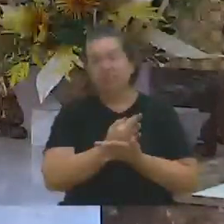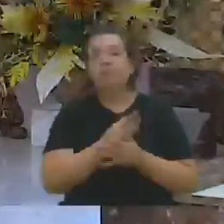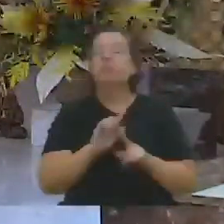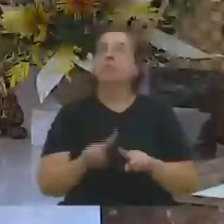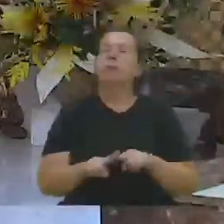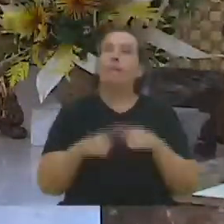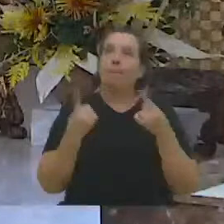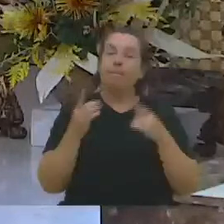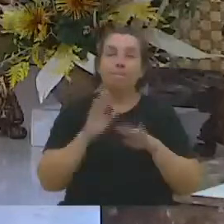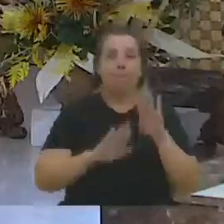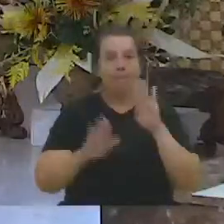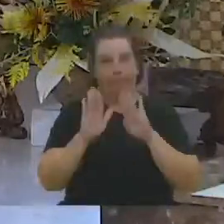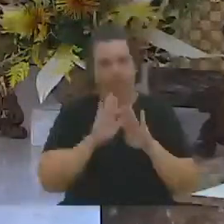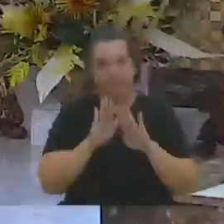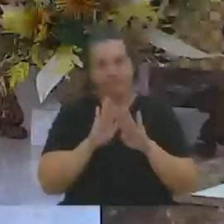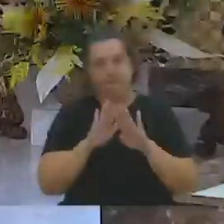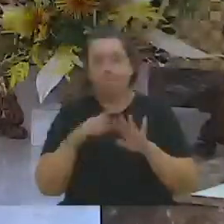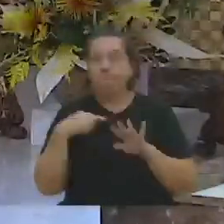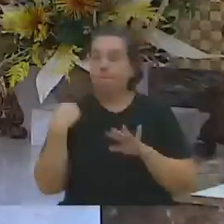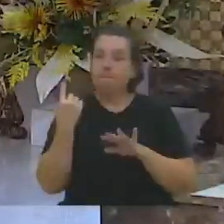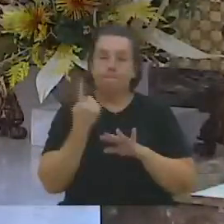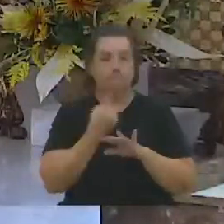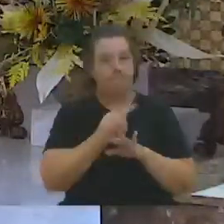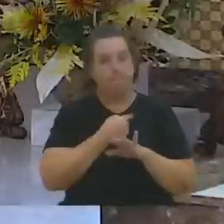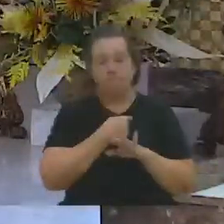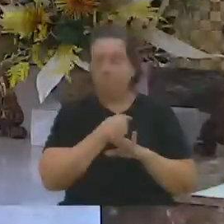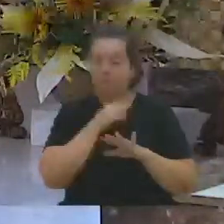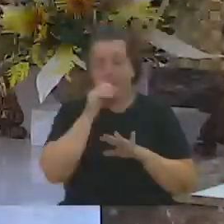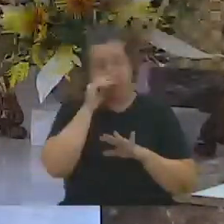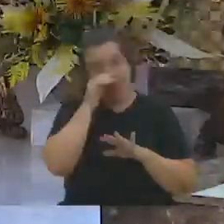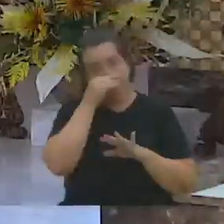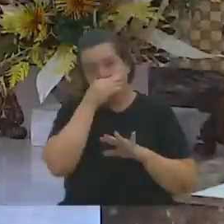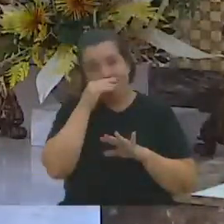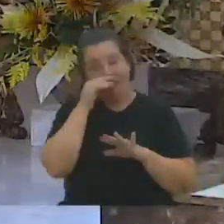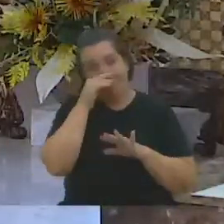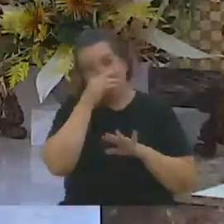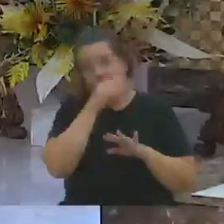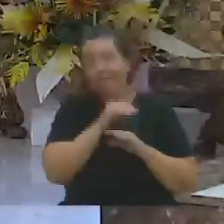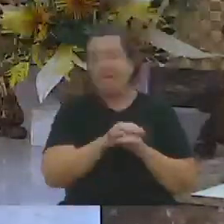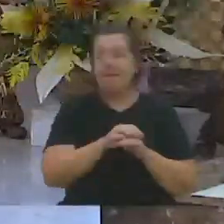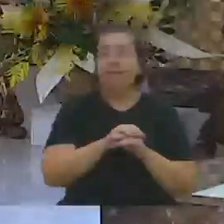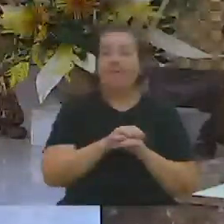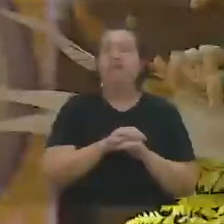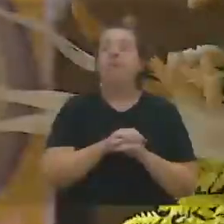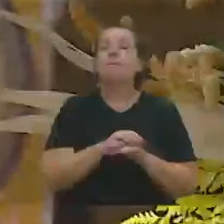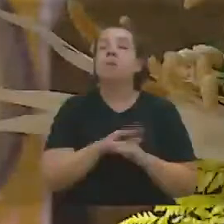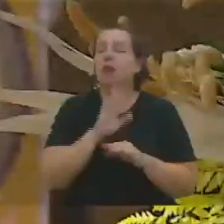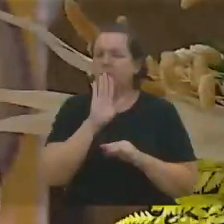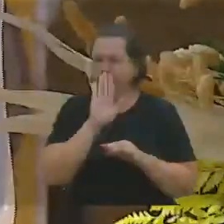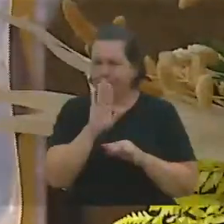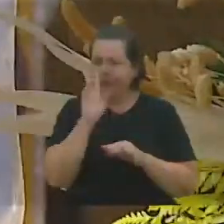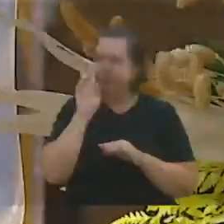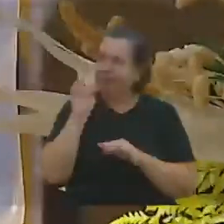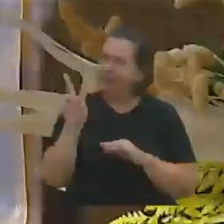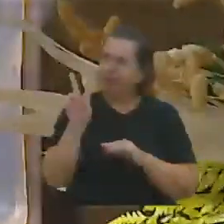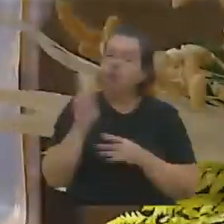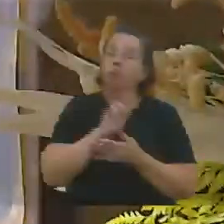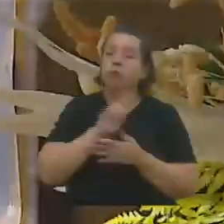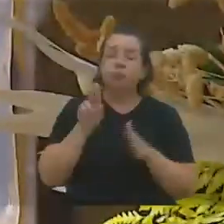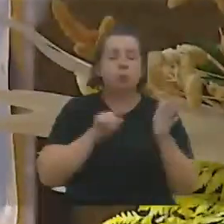porém, muitas das vezes, todavia, o Senhor pergunta a nós: